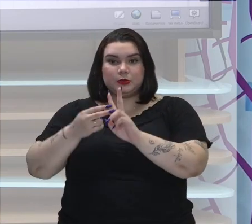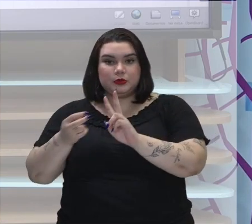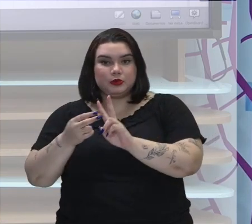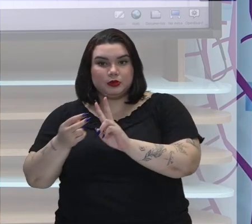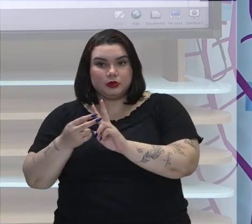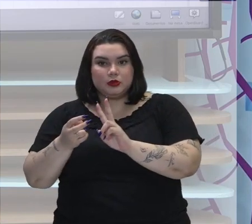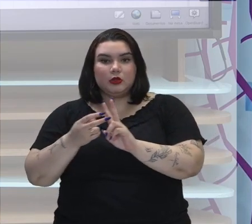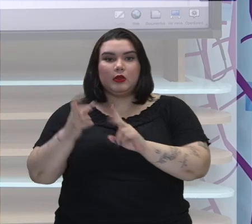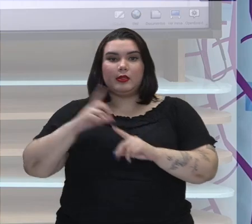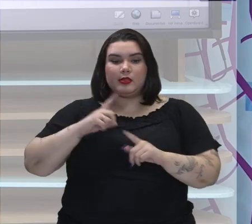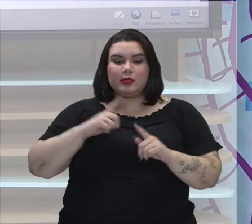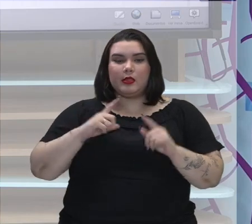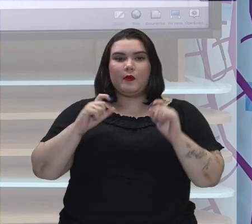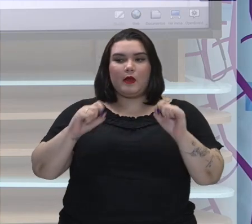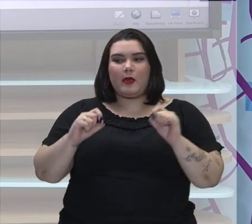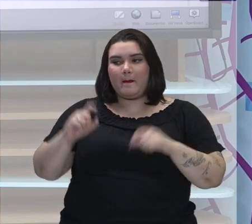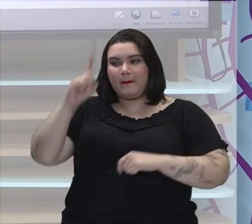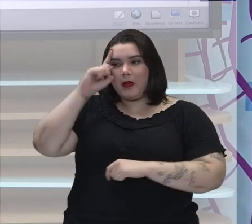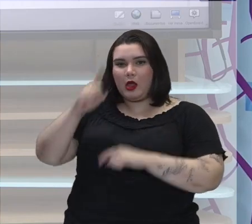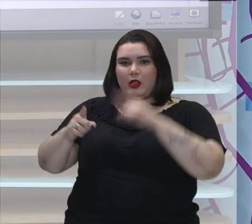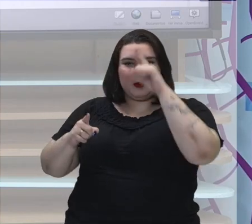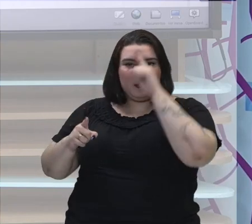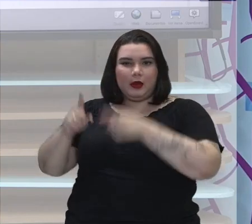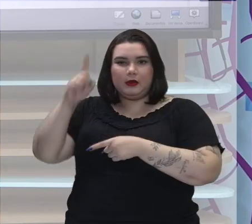era controlada